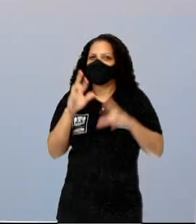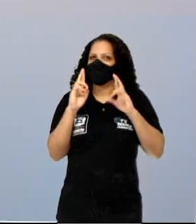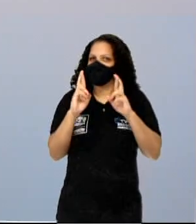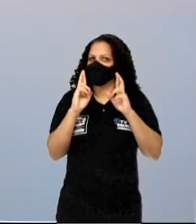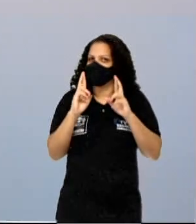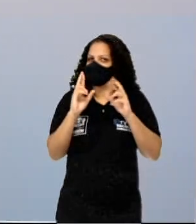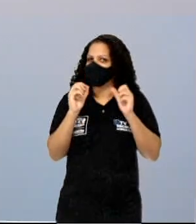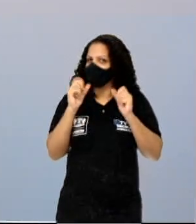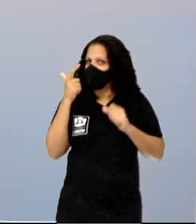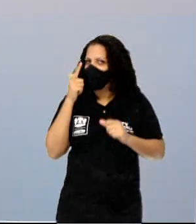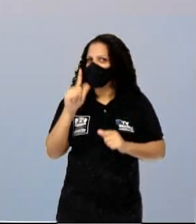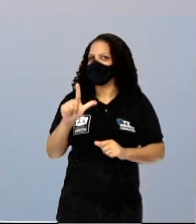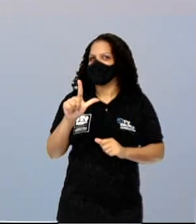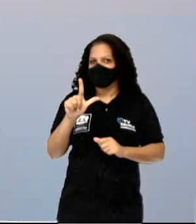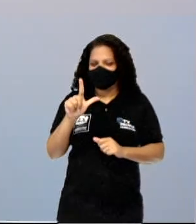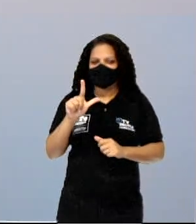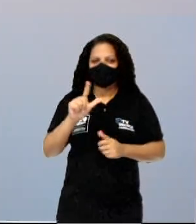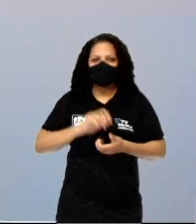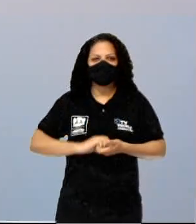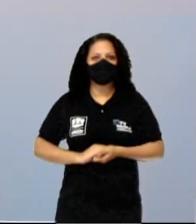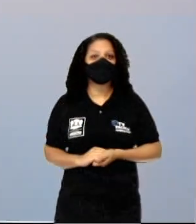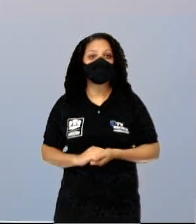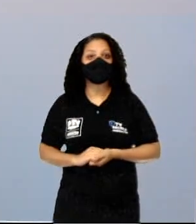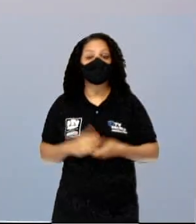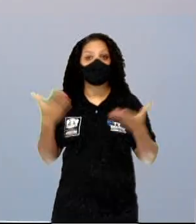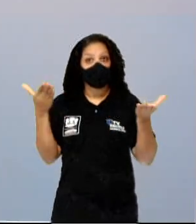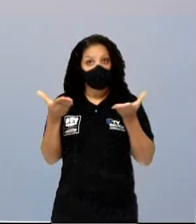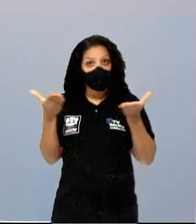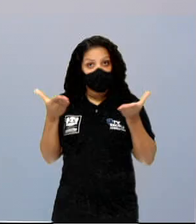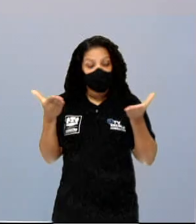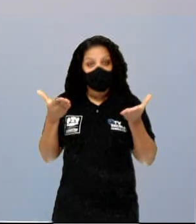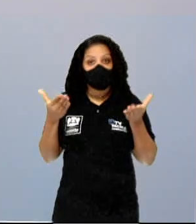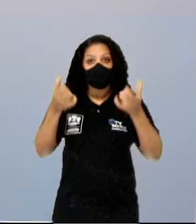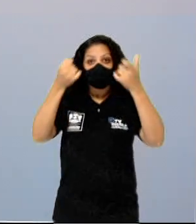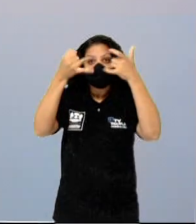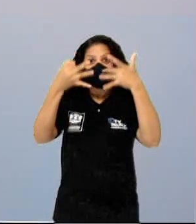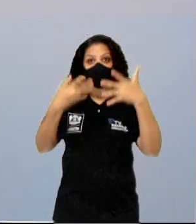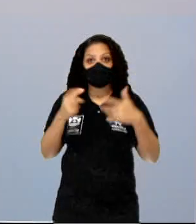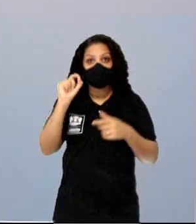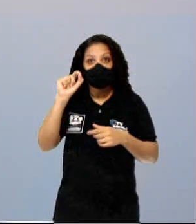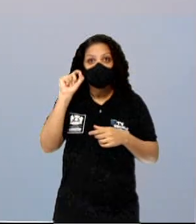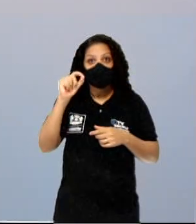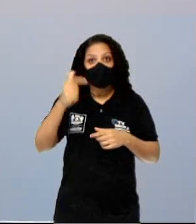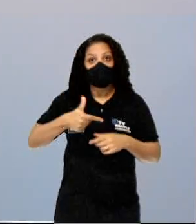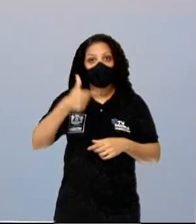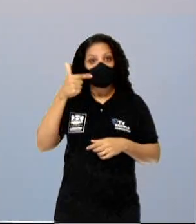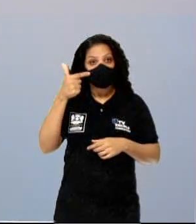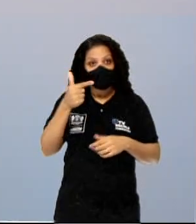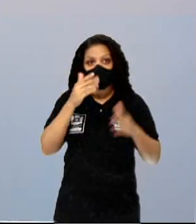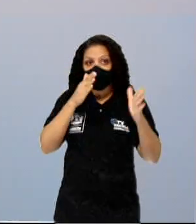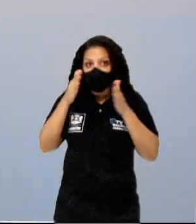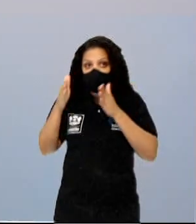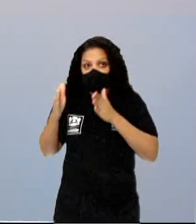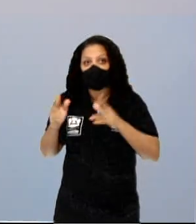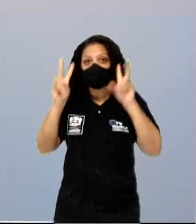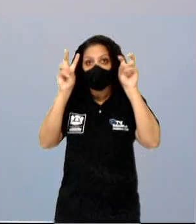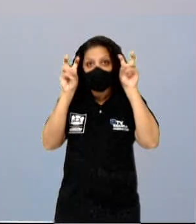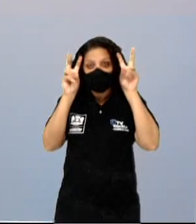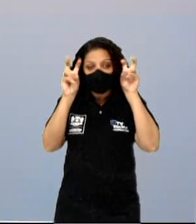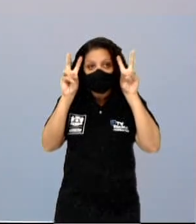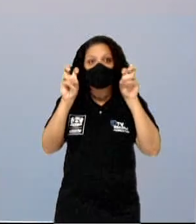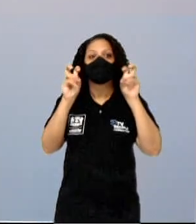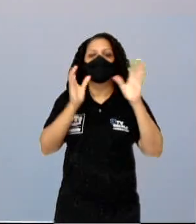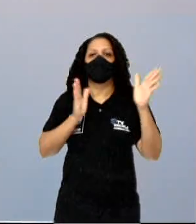o desafio, ok? Agora, nesse momento, nós vamos falar sobre a segunda parte deste mesmo assunto, o período varguista e